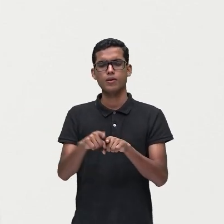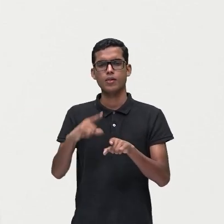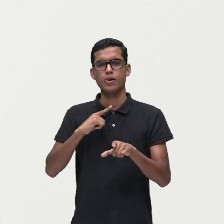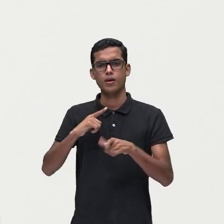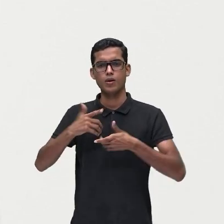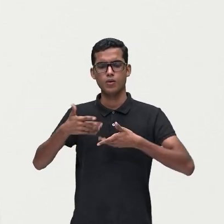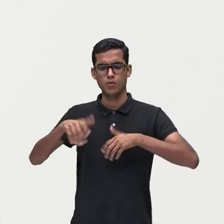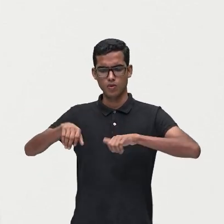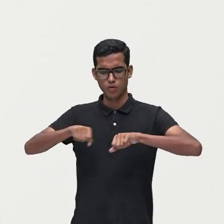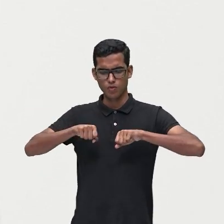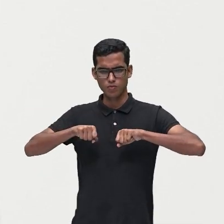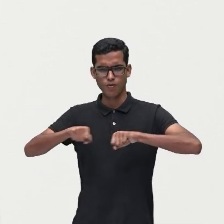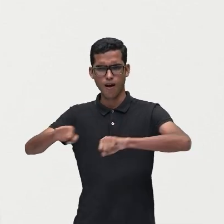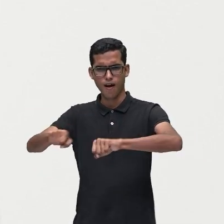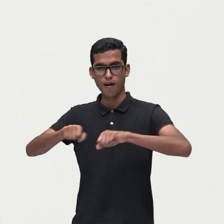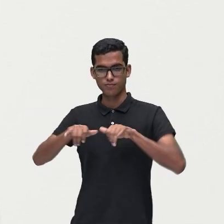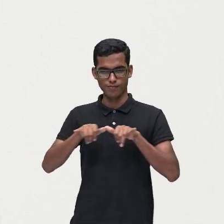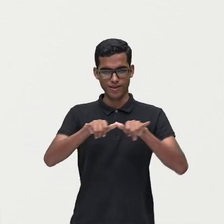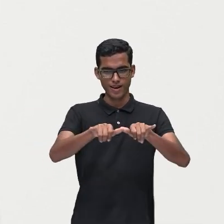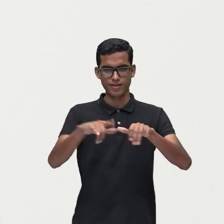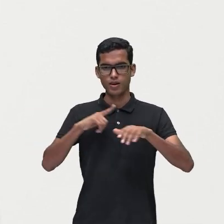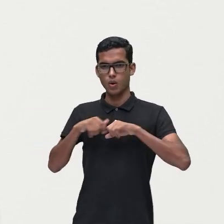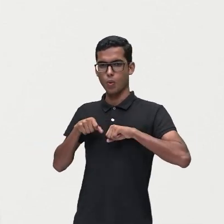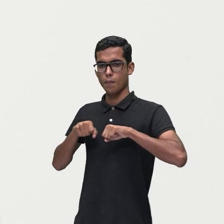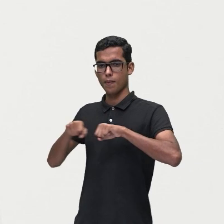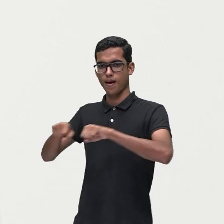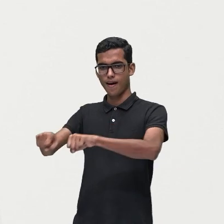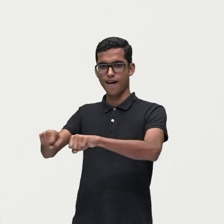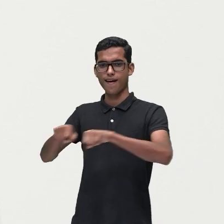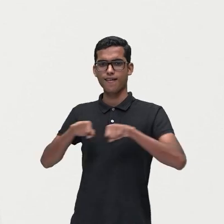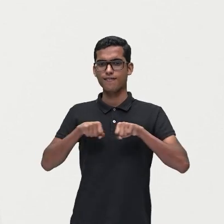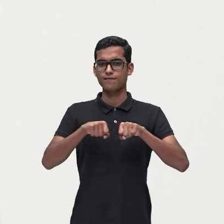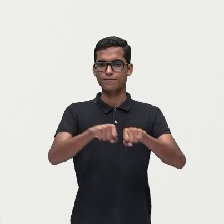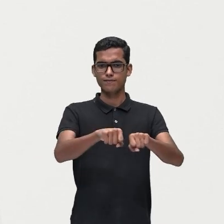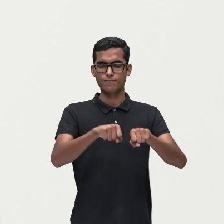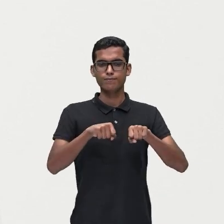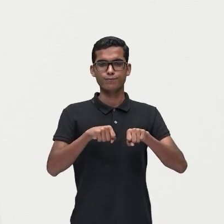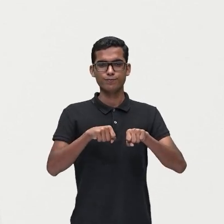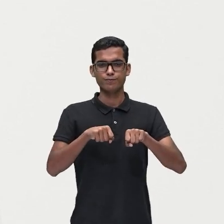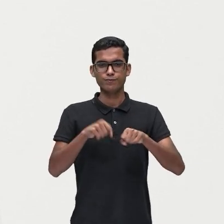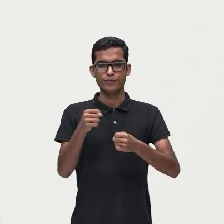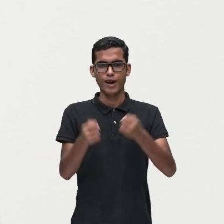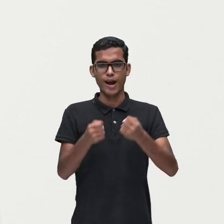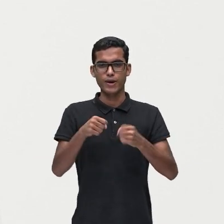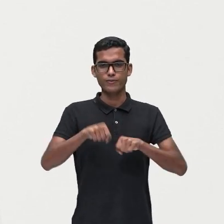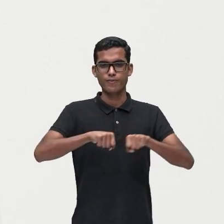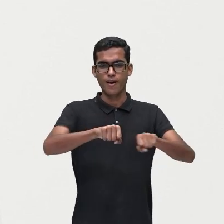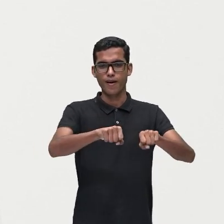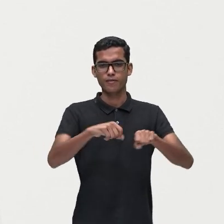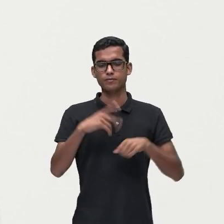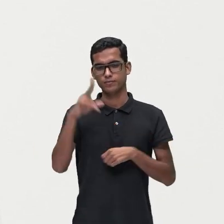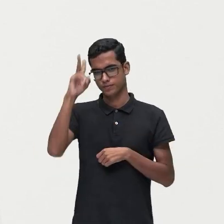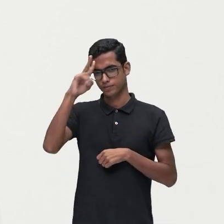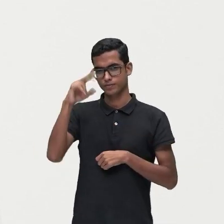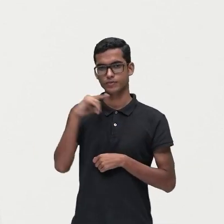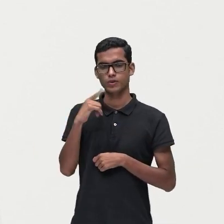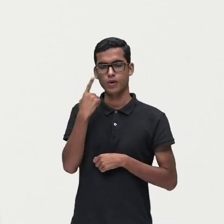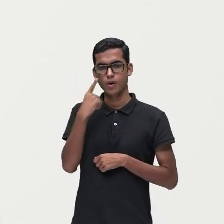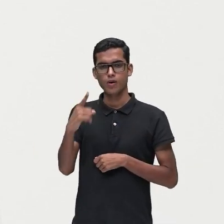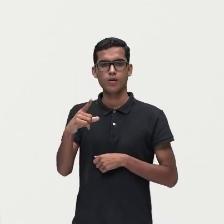são máquinas simples que nós já conhecemos. Esse tipo de máquinas simples são alavancas do